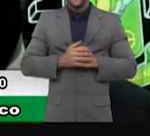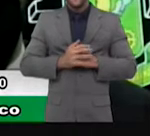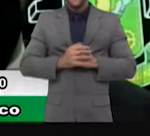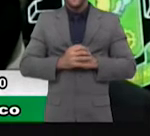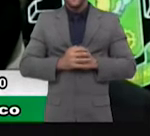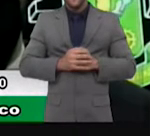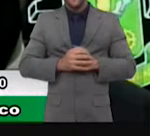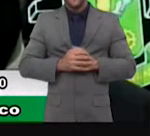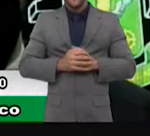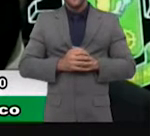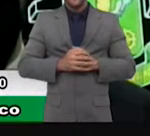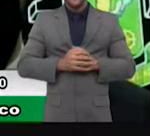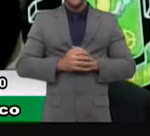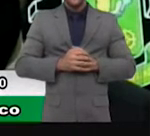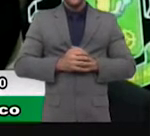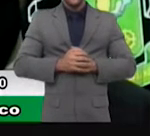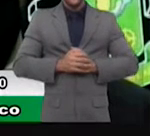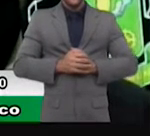São coisas que